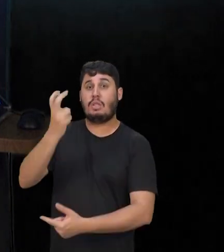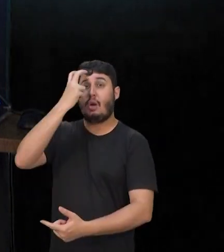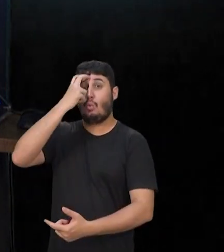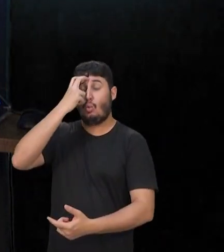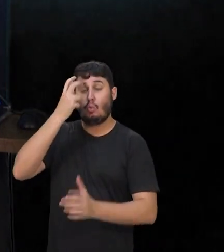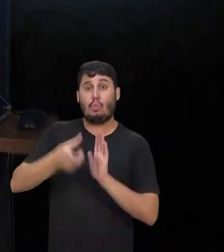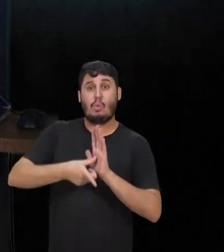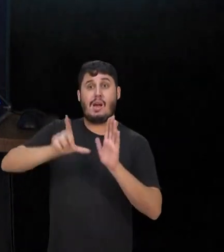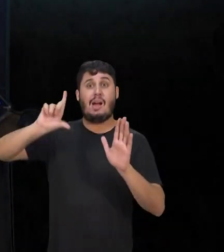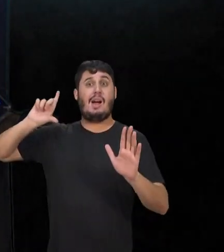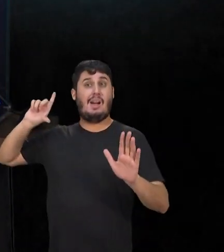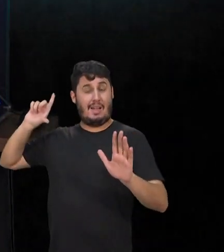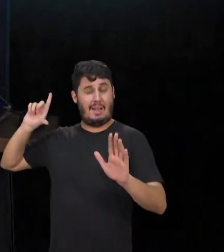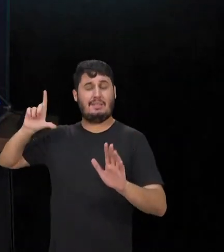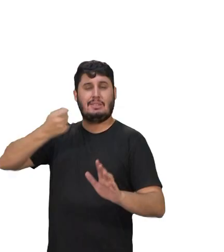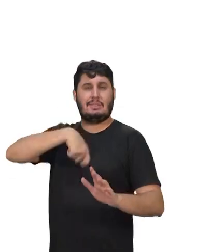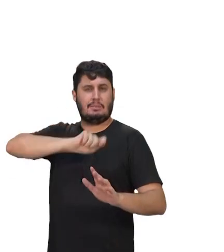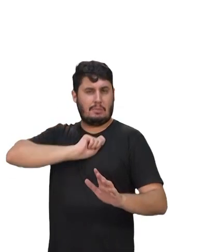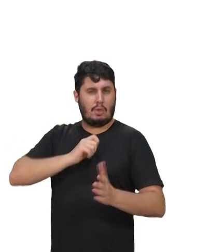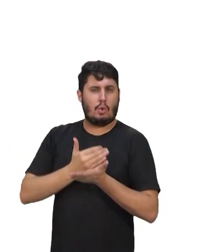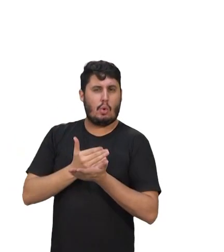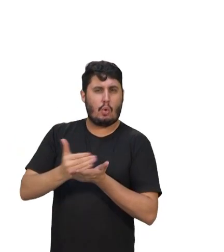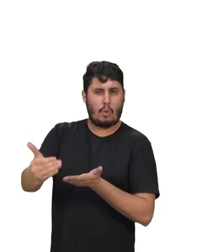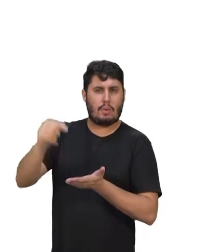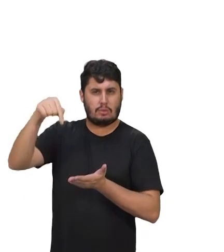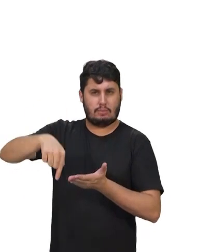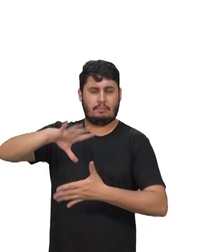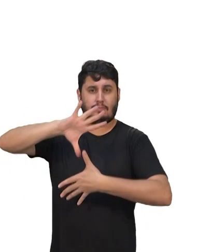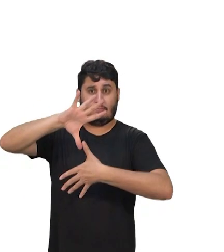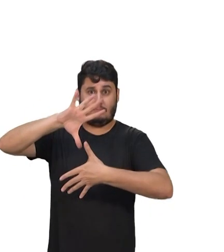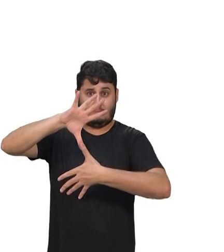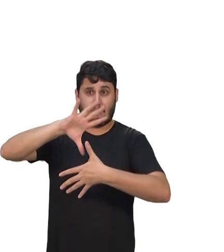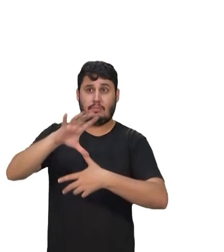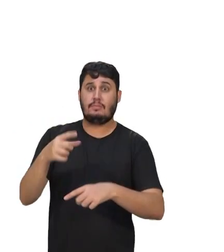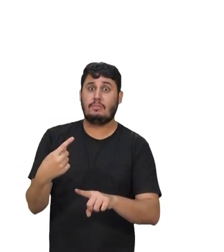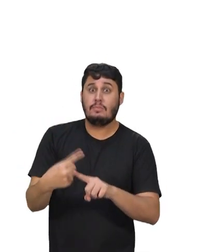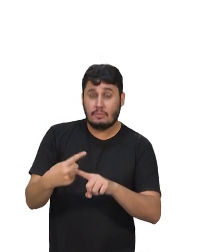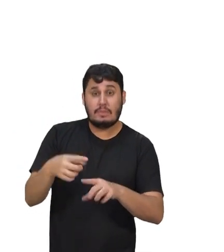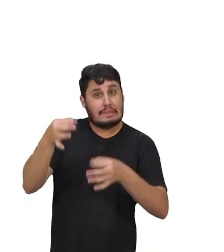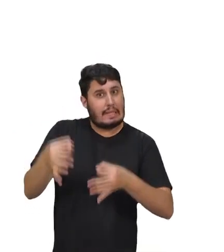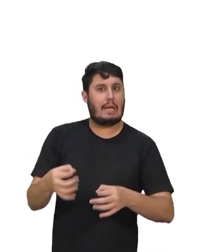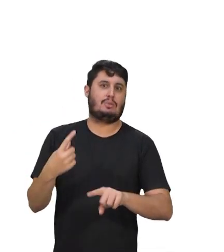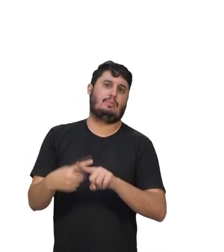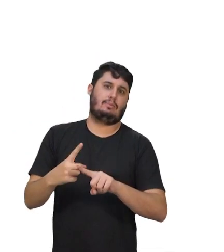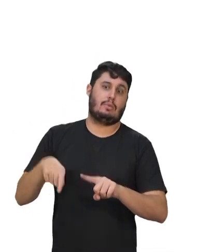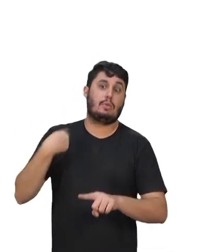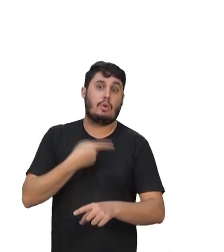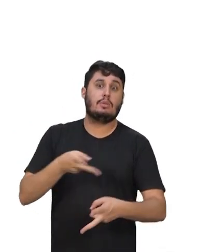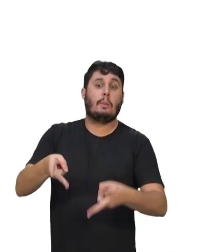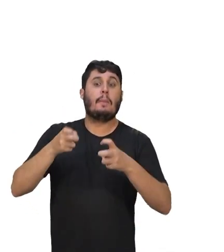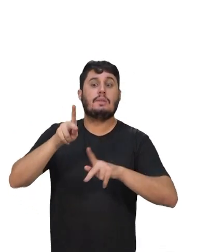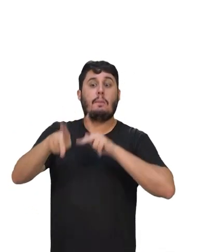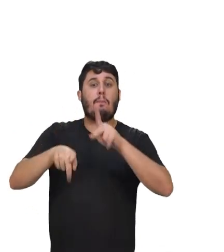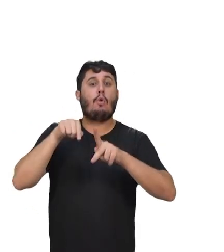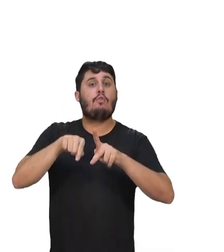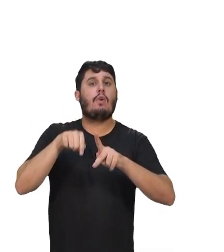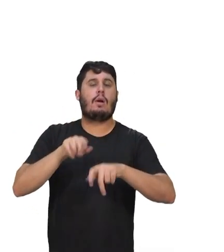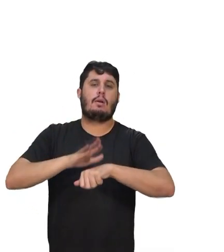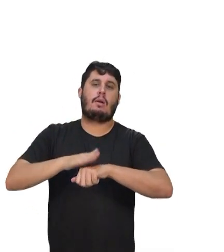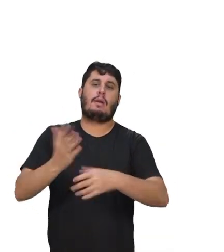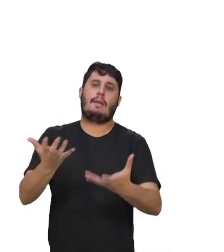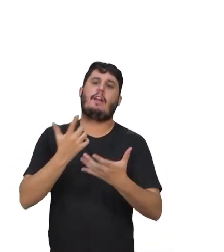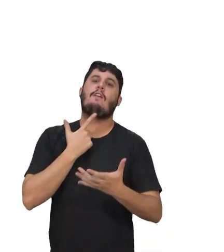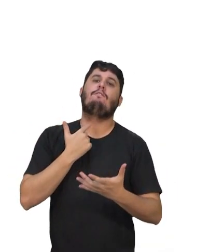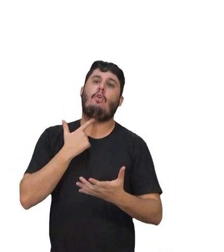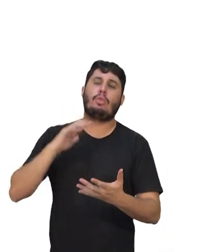colonização. Exatamente, essa é a resposta. Por quê? Porque a gente vê que é a população que resgata, é uma vontade